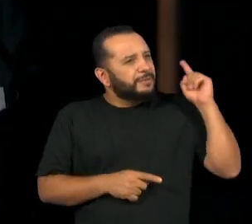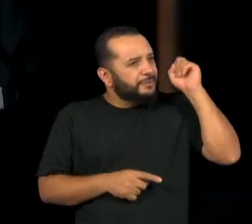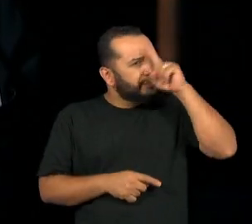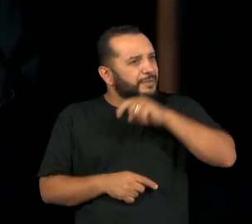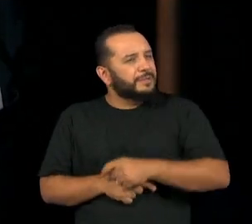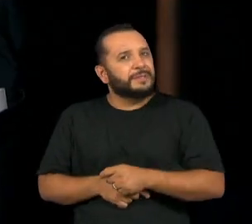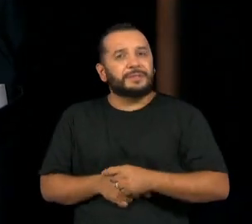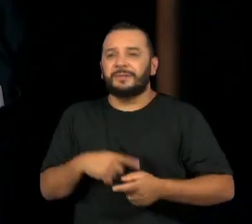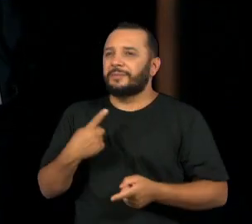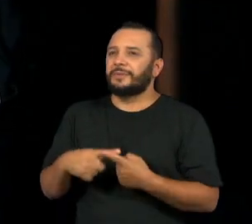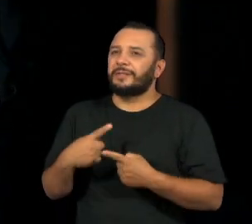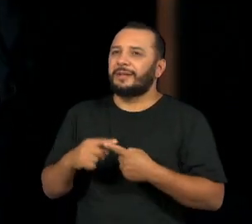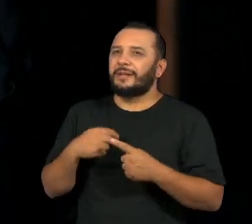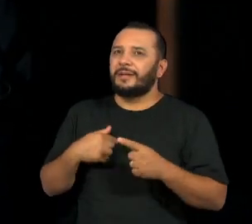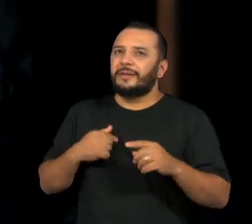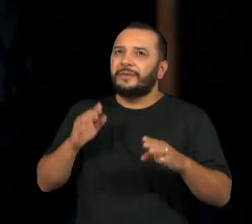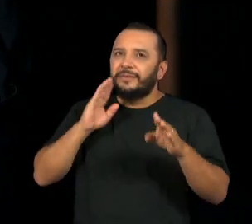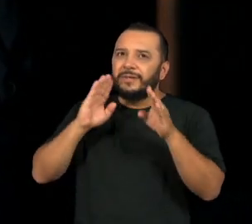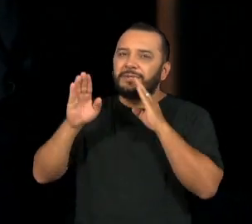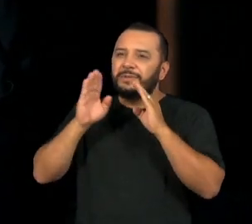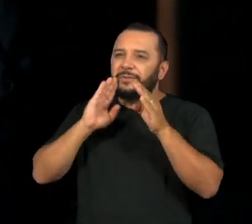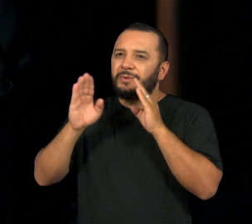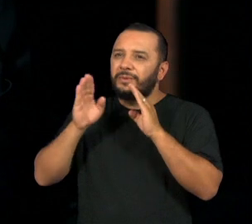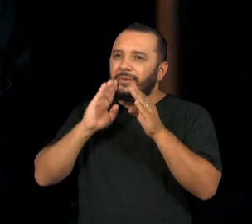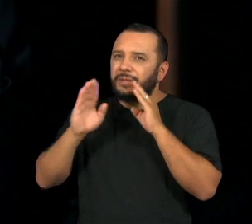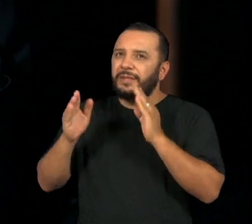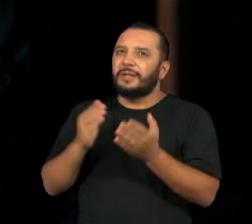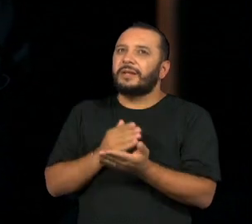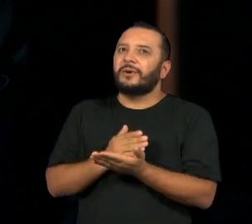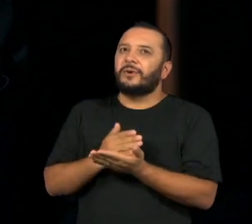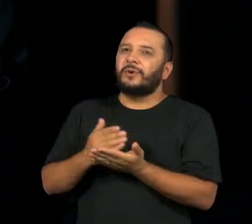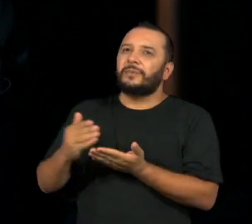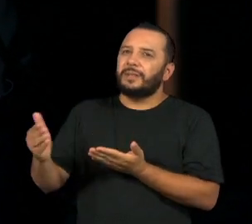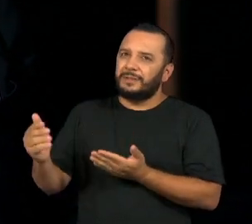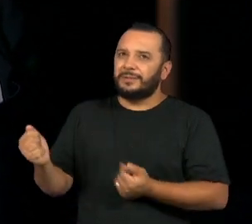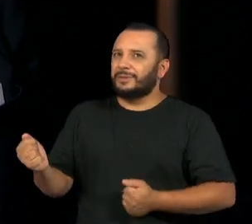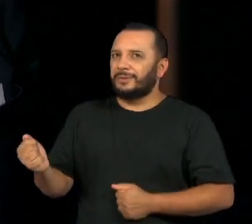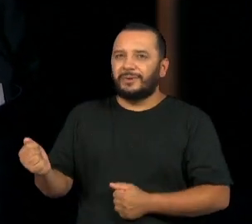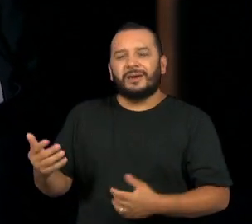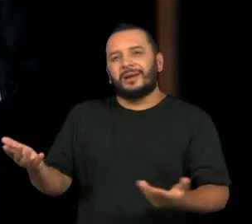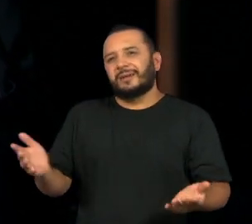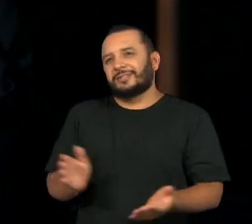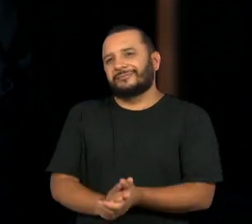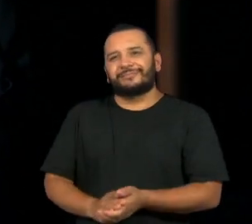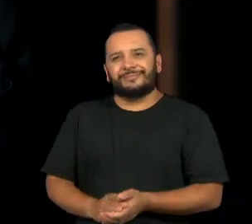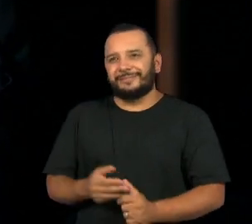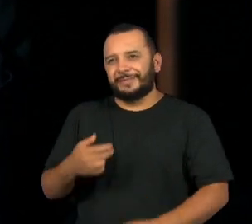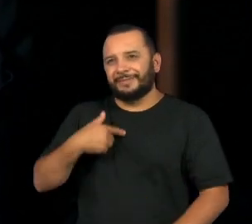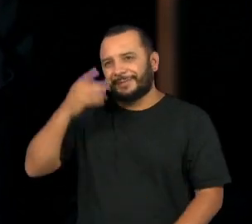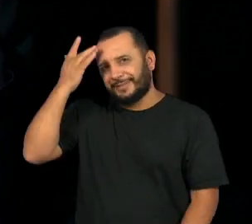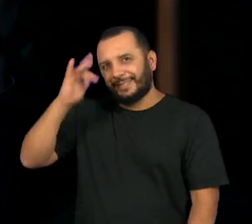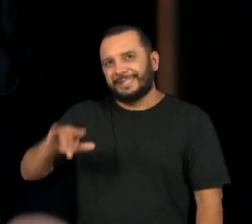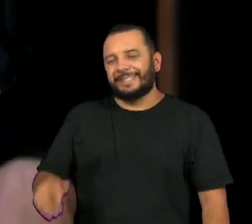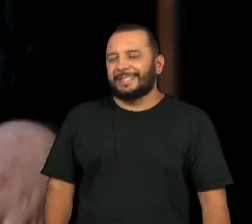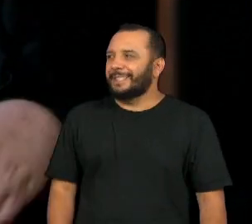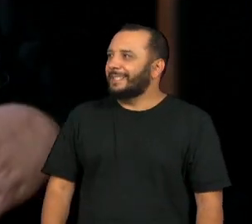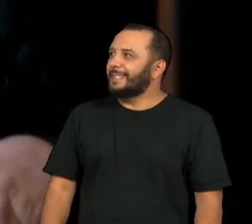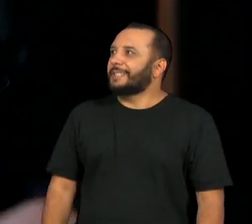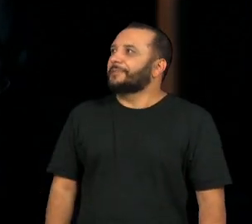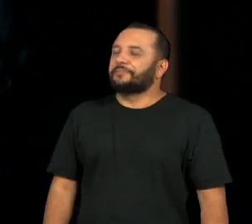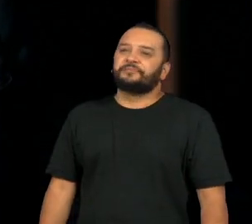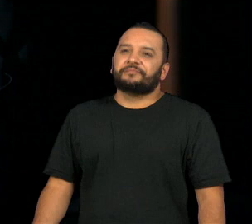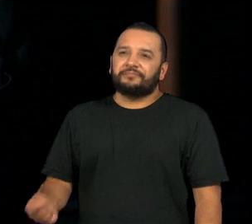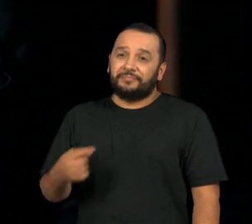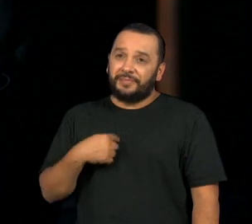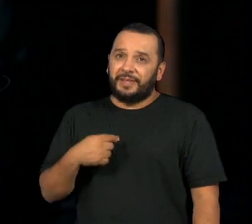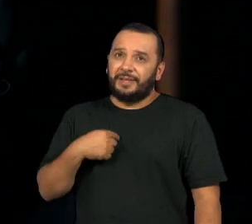Porque lá no Facebook começou a pintar um monte de... Cara, eu não sei, assim, eu tô bem